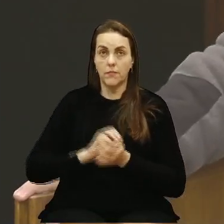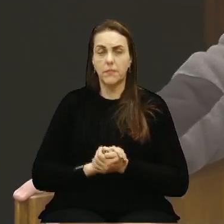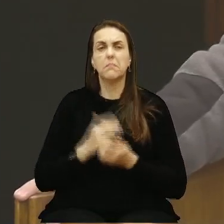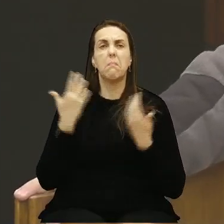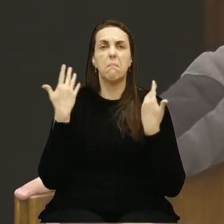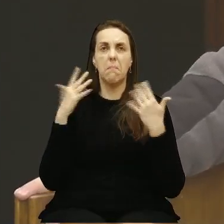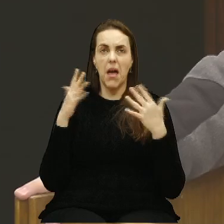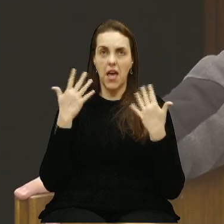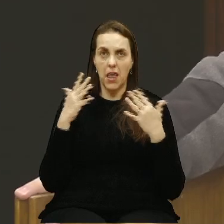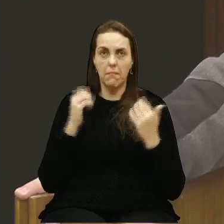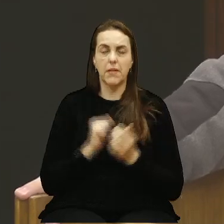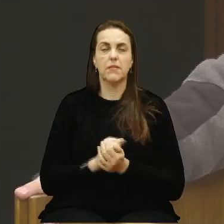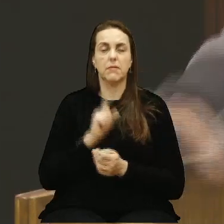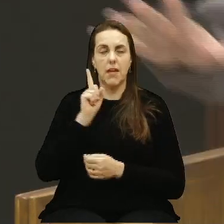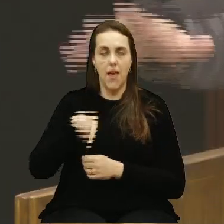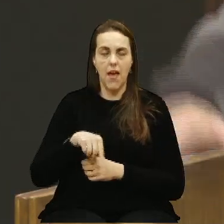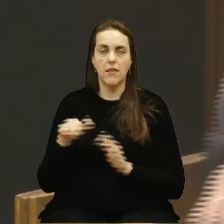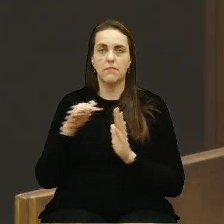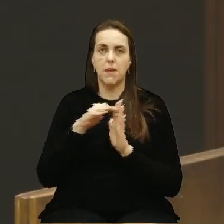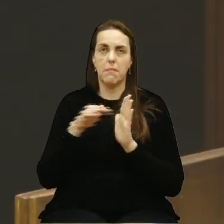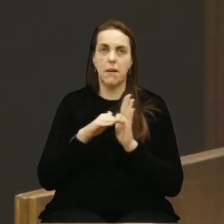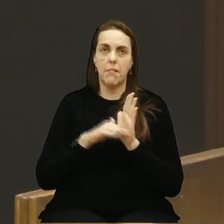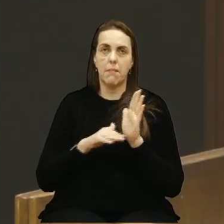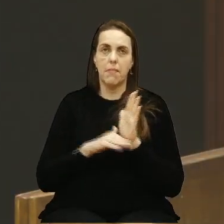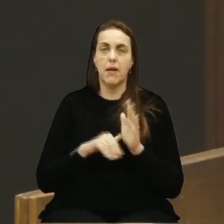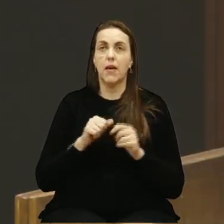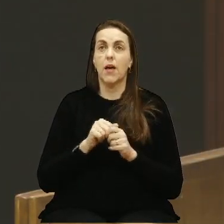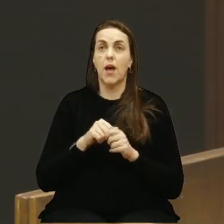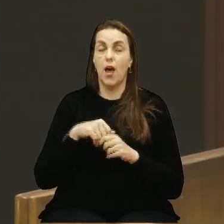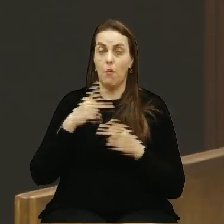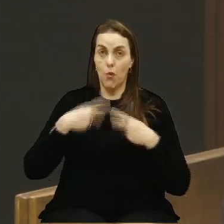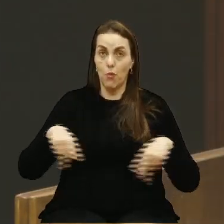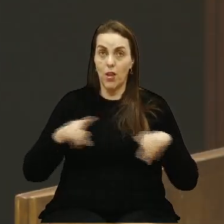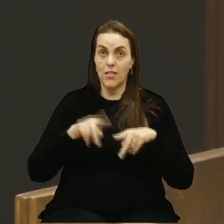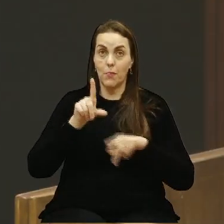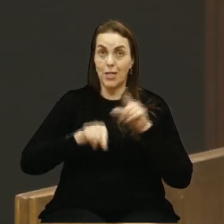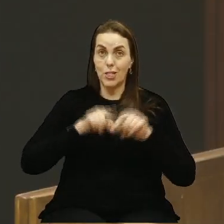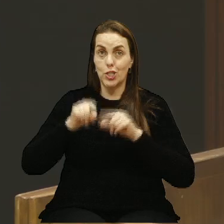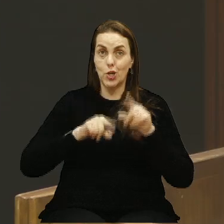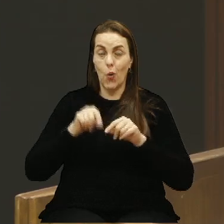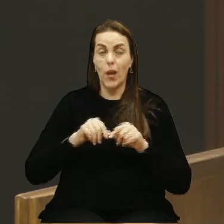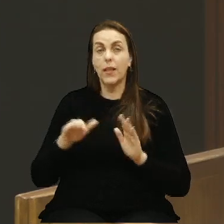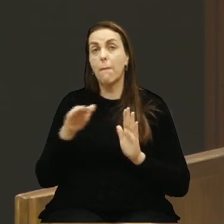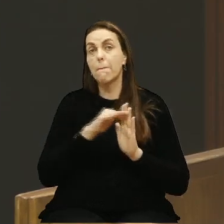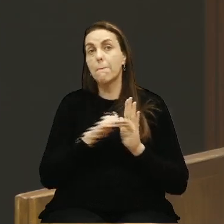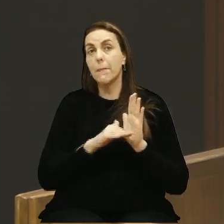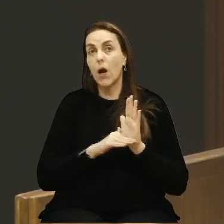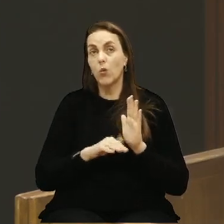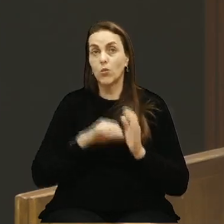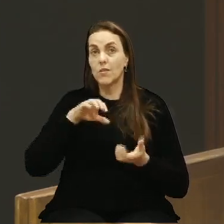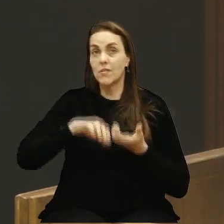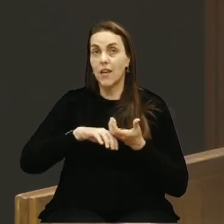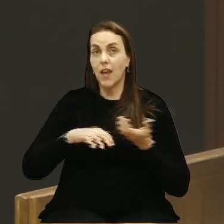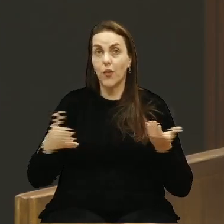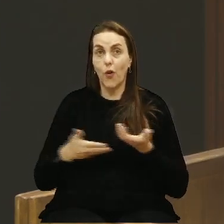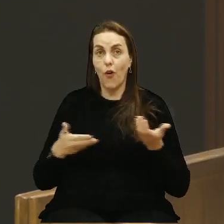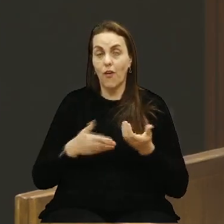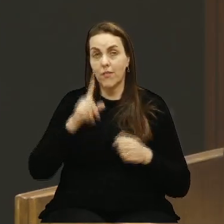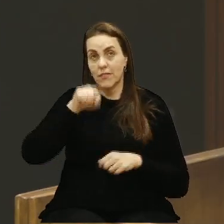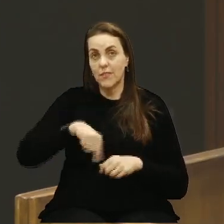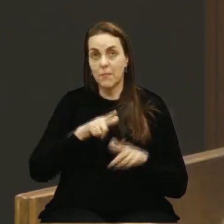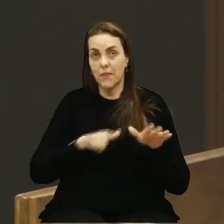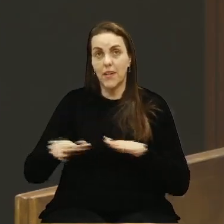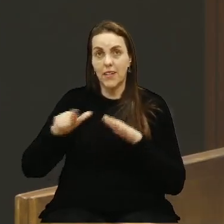Parabéns, é isso que tem que ser pautado. População, se fosse fazer um plebiscito para escolher qual é a pauta do Senado da República dessa semana, com certeza a vereadora